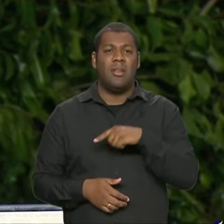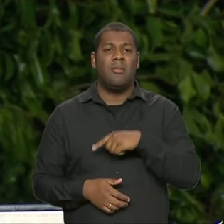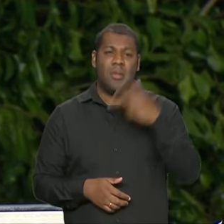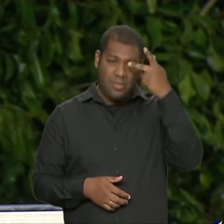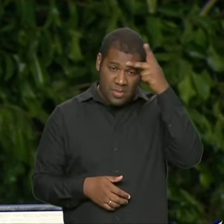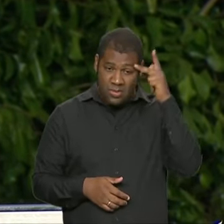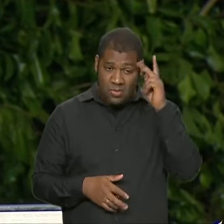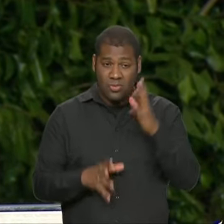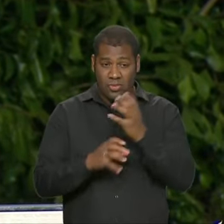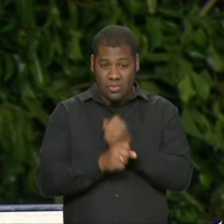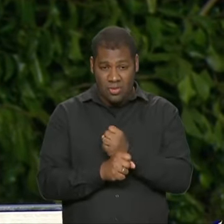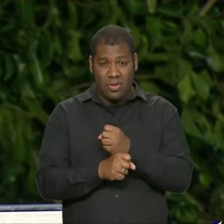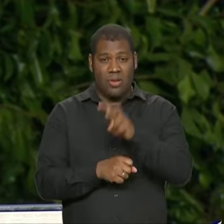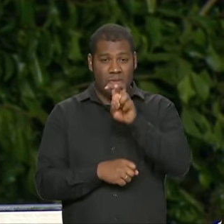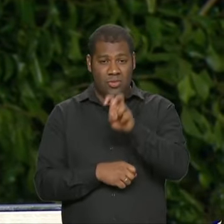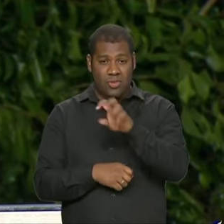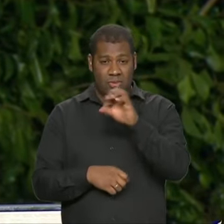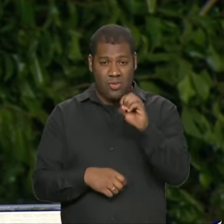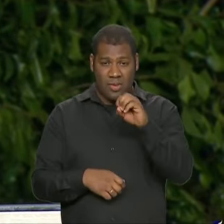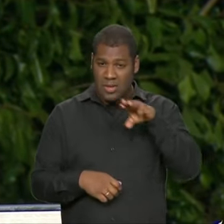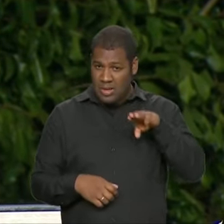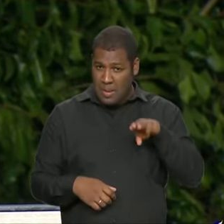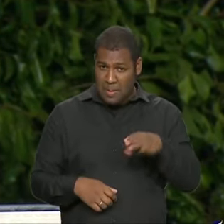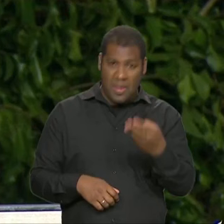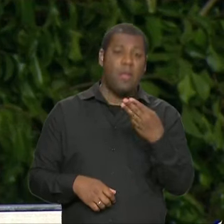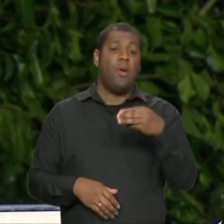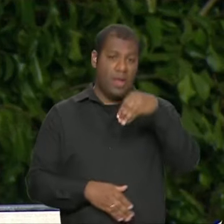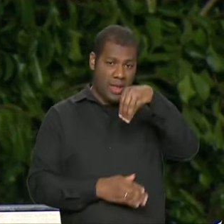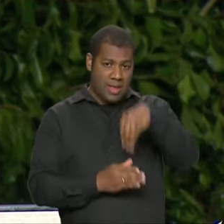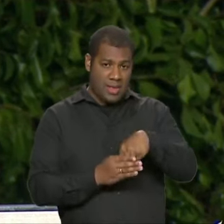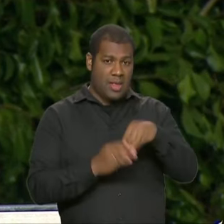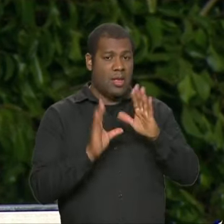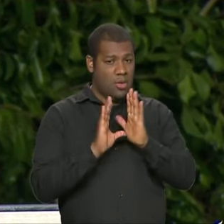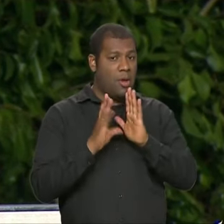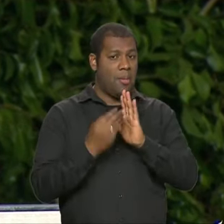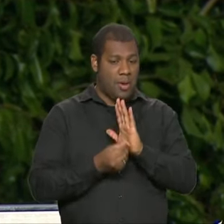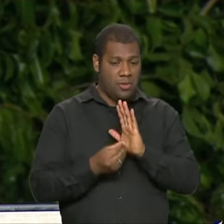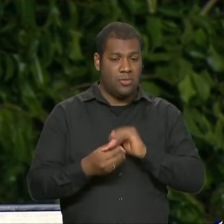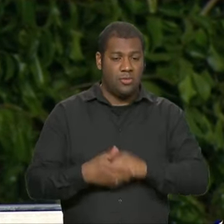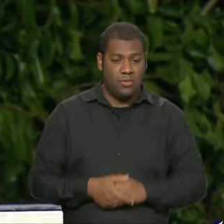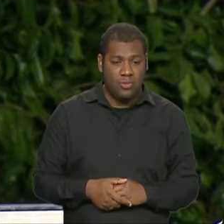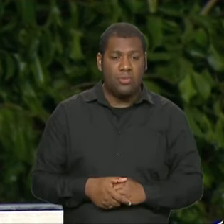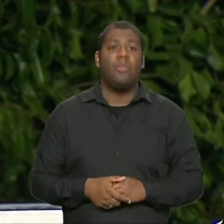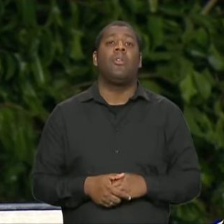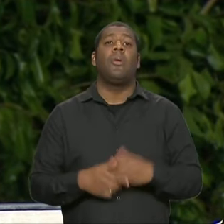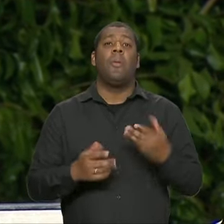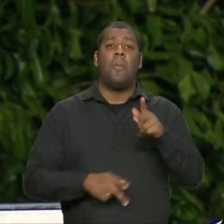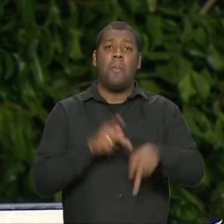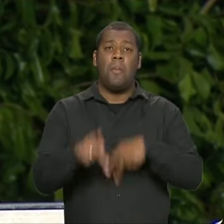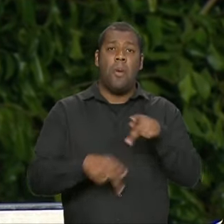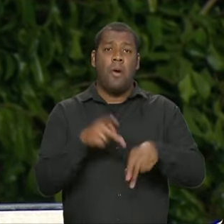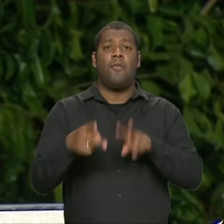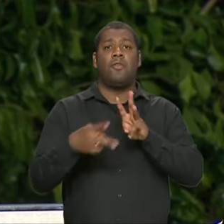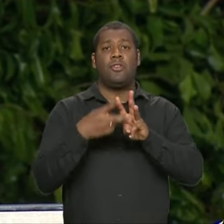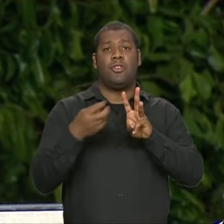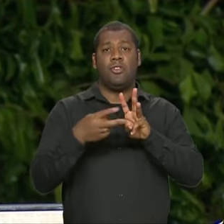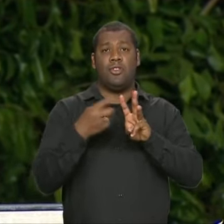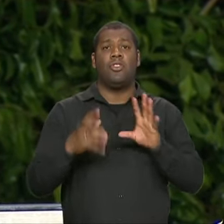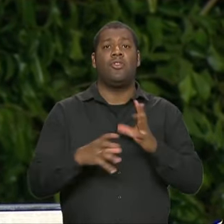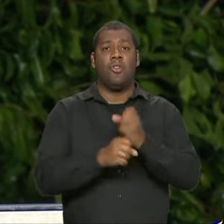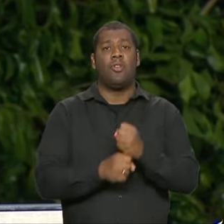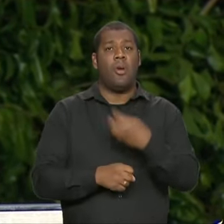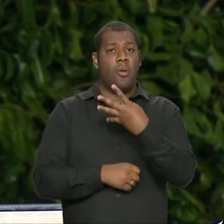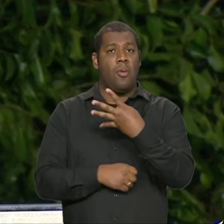pessoas que vivem nesses 8 territórios amazônicos, dentro deles 400 povos indígenas, dos